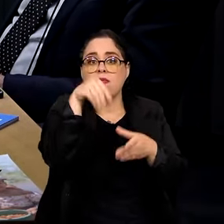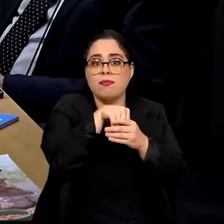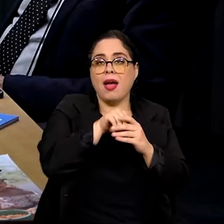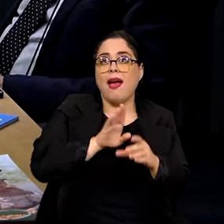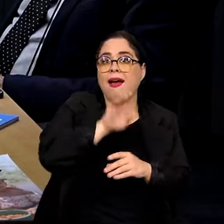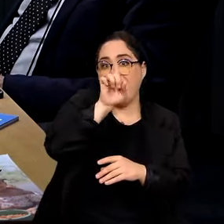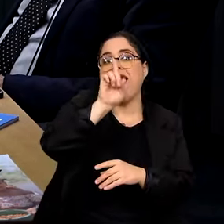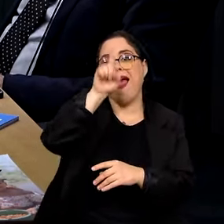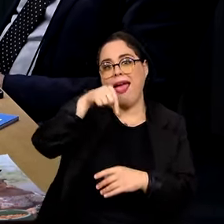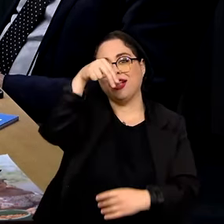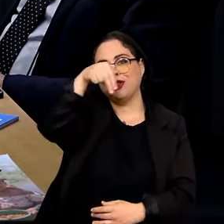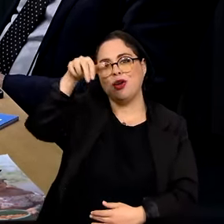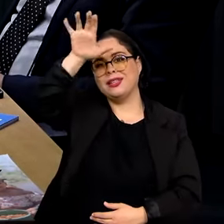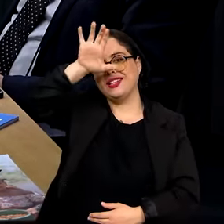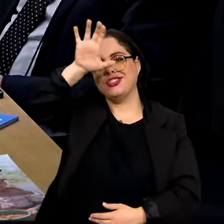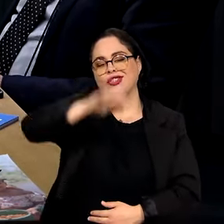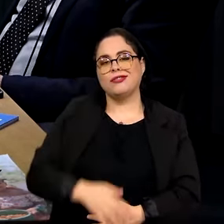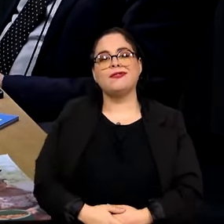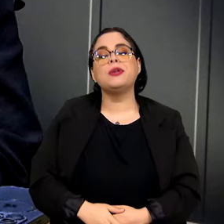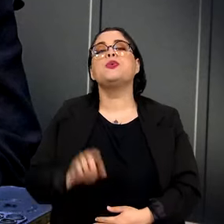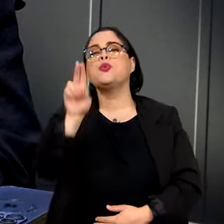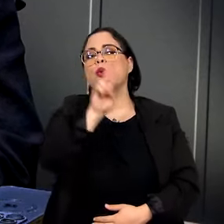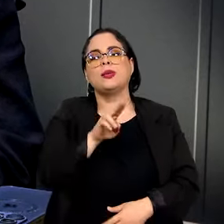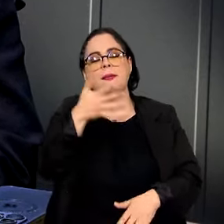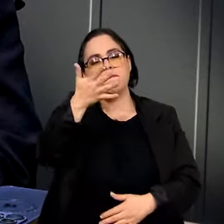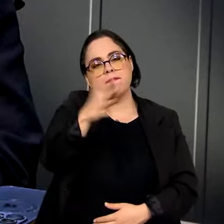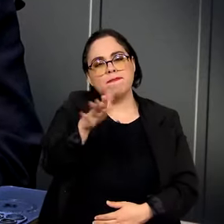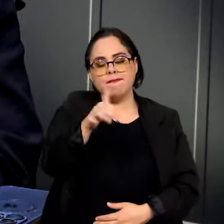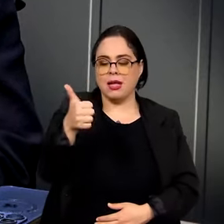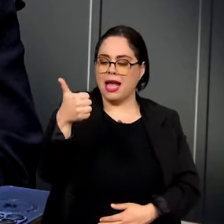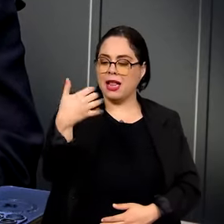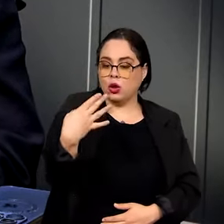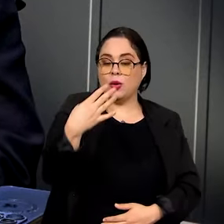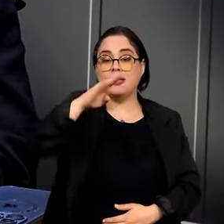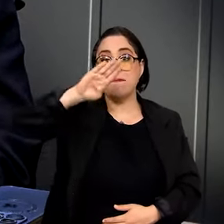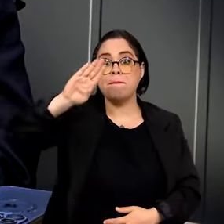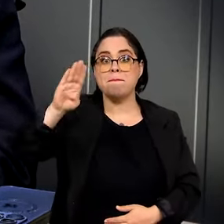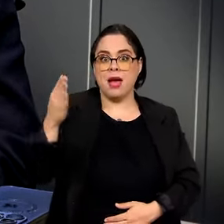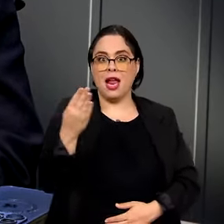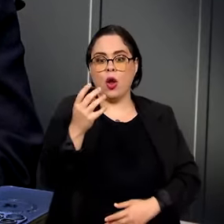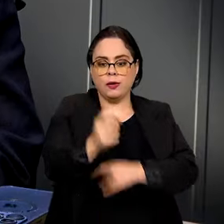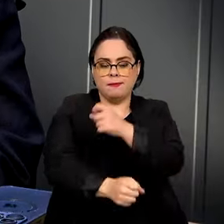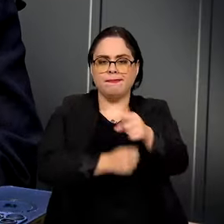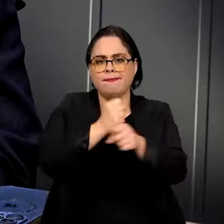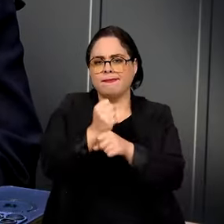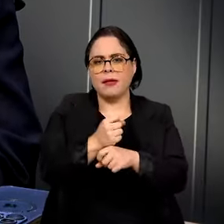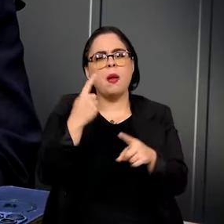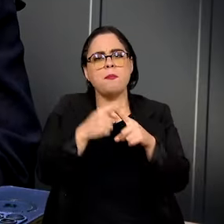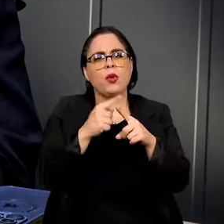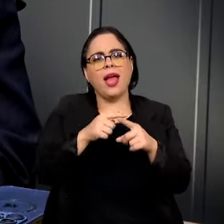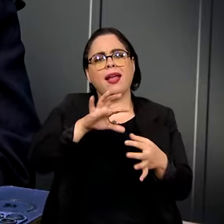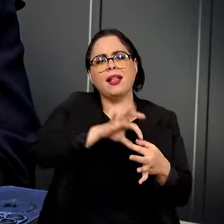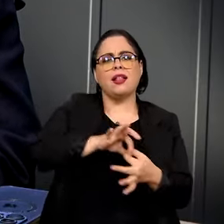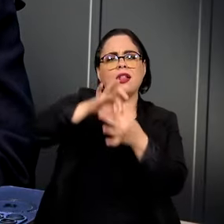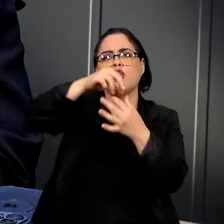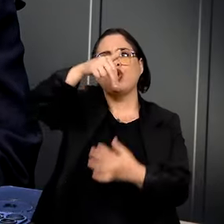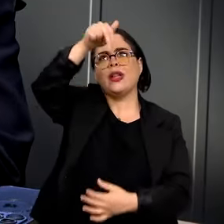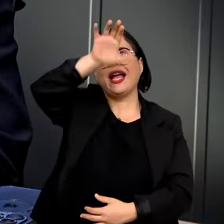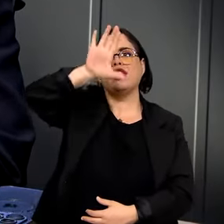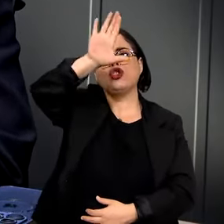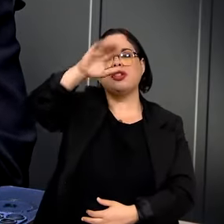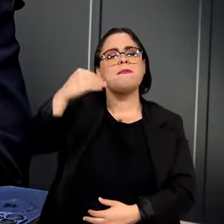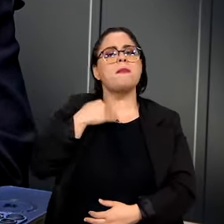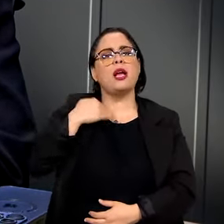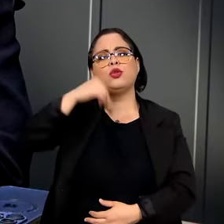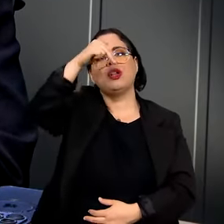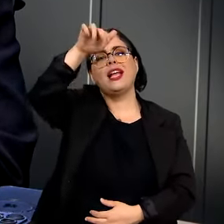concentrado no Nordeste hoje se aplica mais ou menos 14 bilhões anos de microcrédito Por que que está concentrado nordeste em